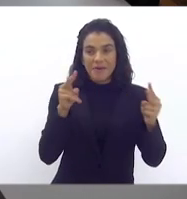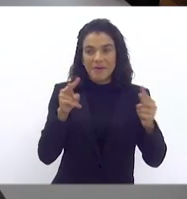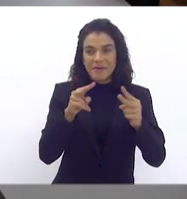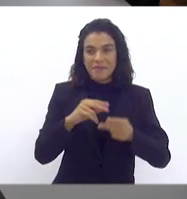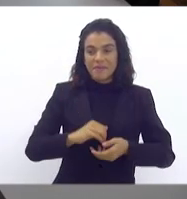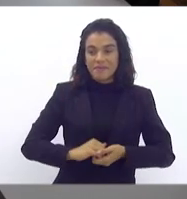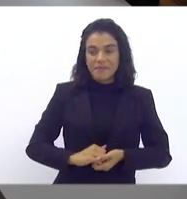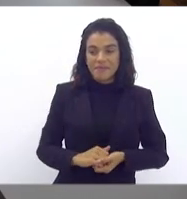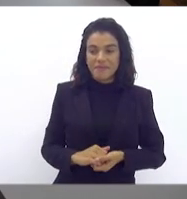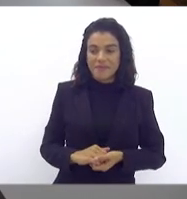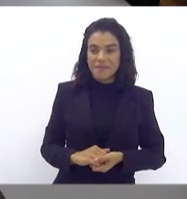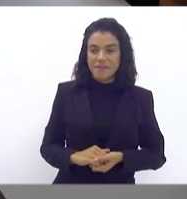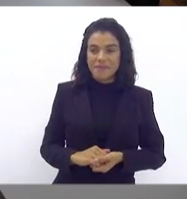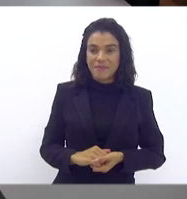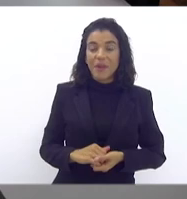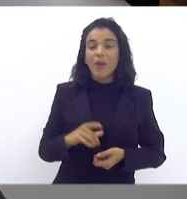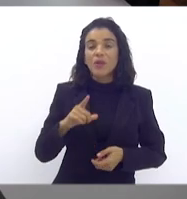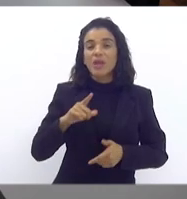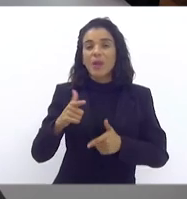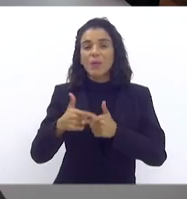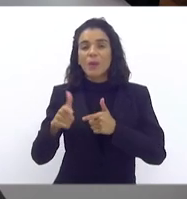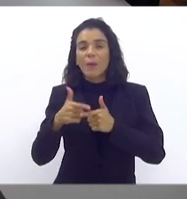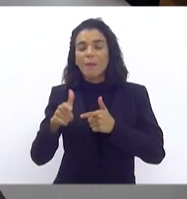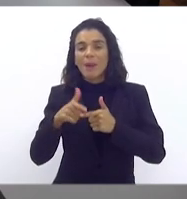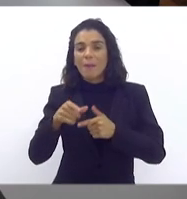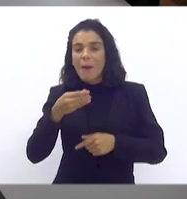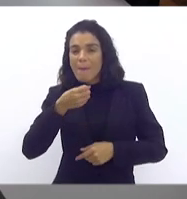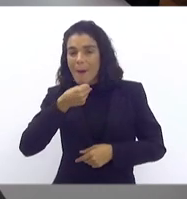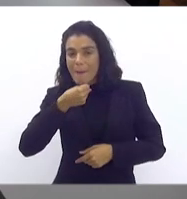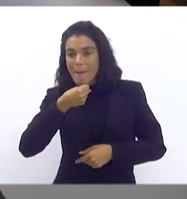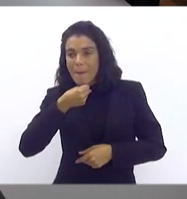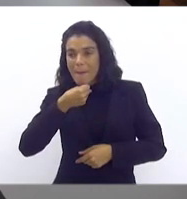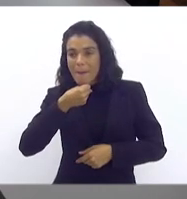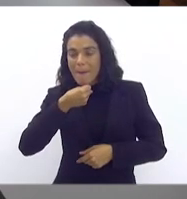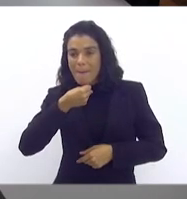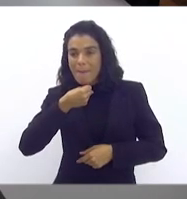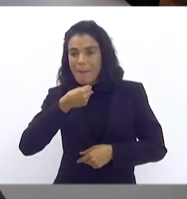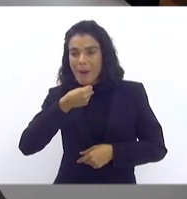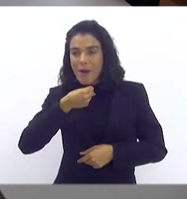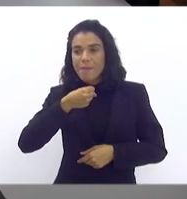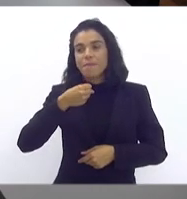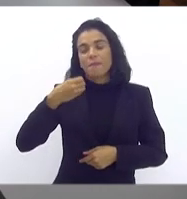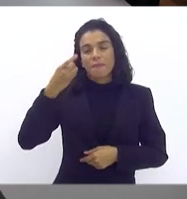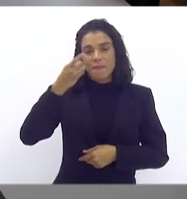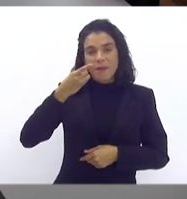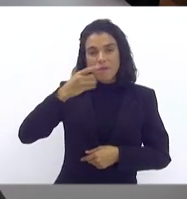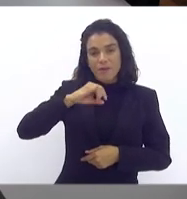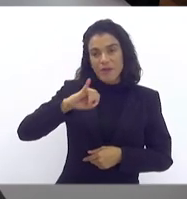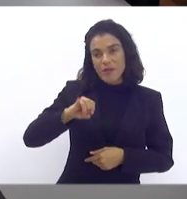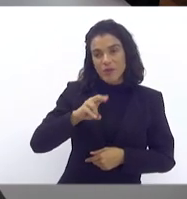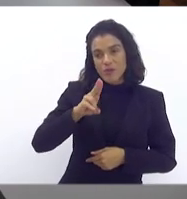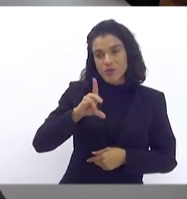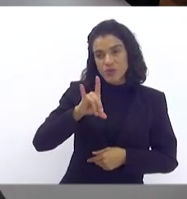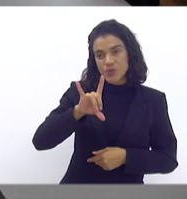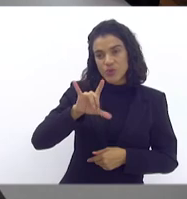online eu tô tendo problema no meu áudio aqui ah Deputado Júlio agora a gente tá conseguindo